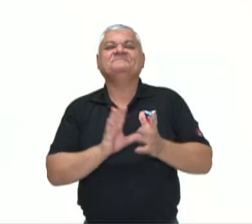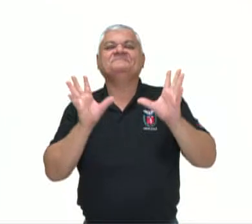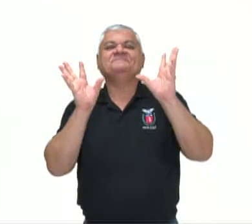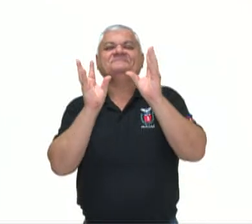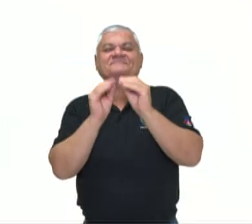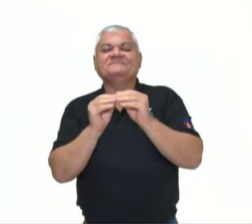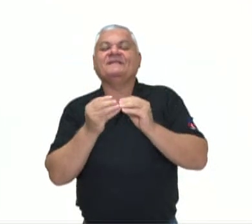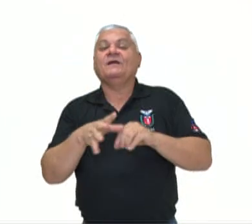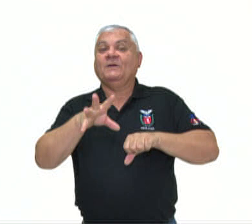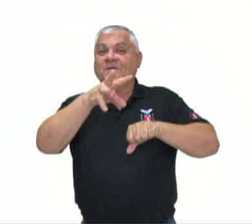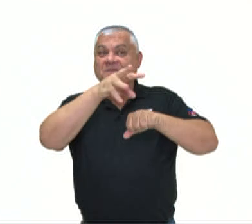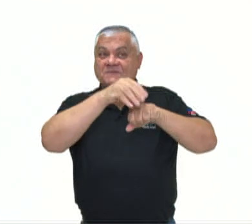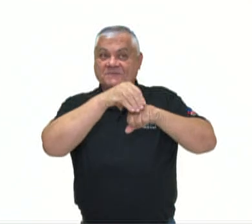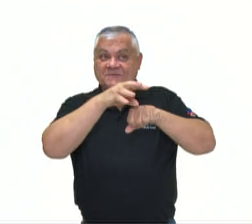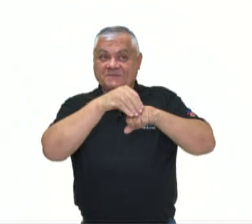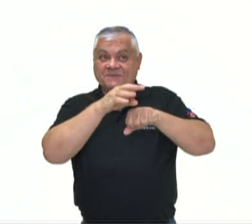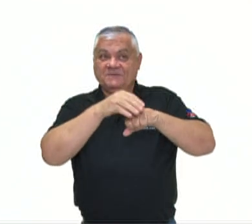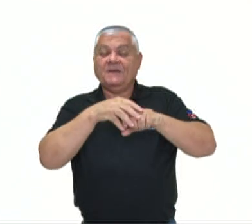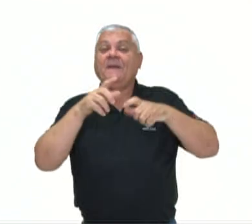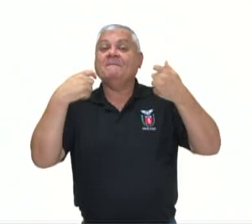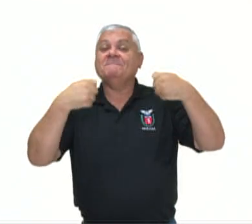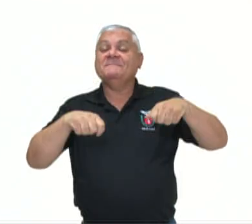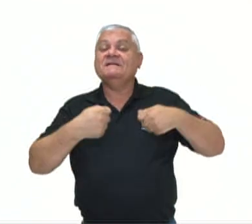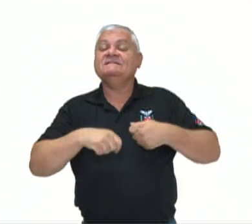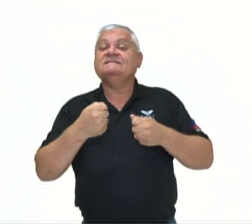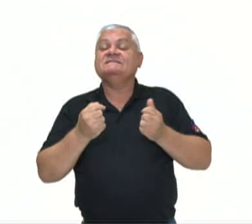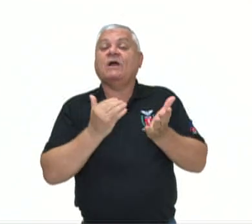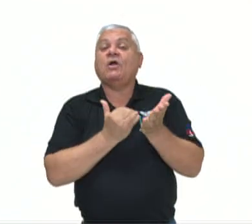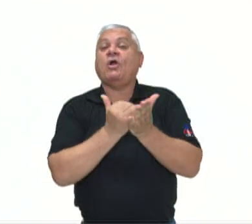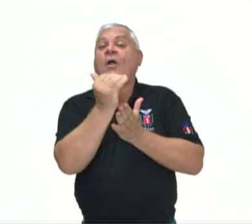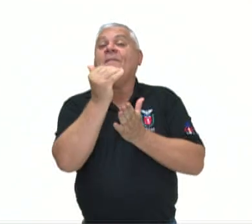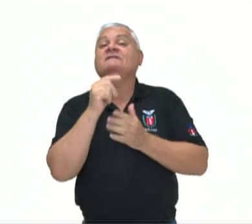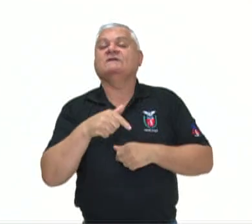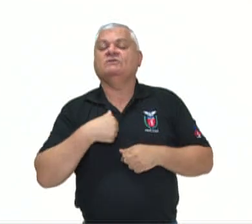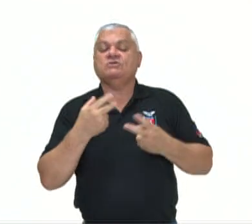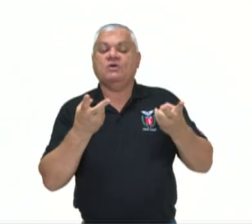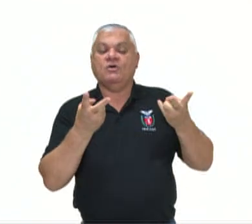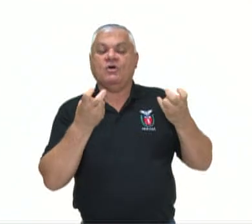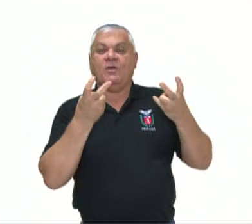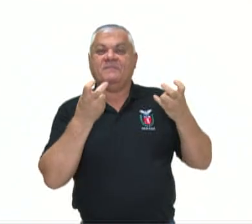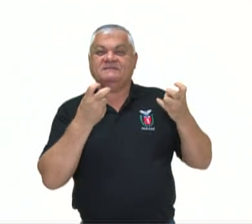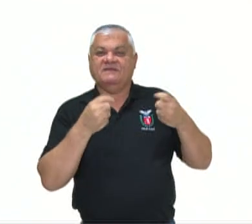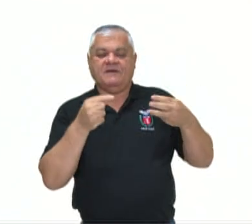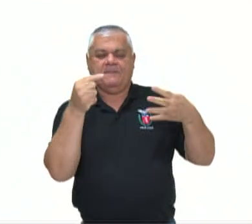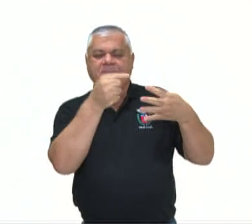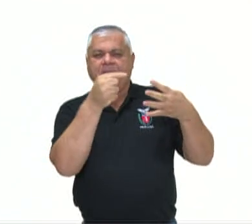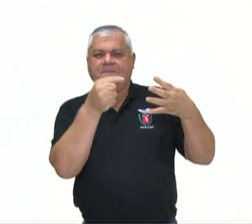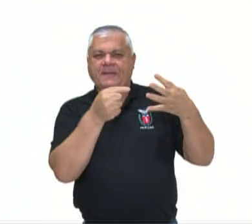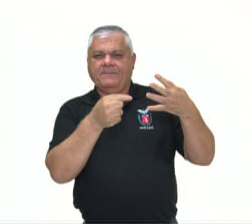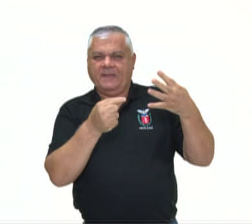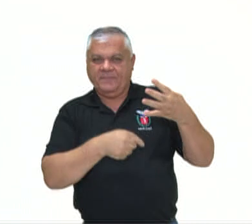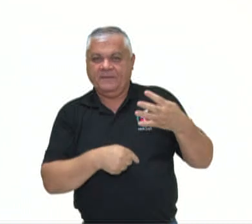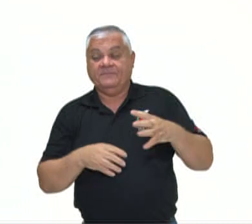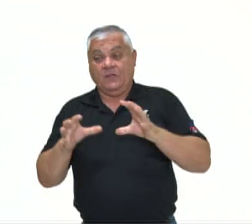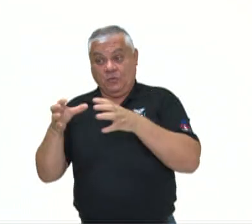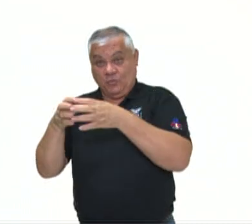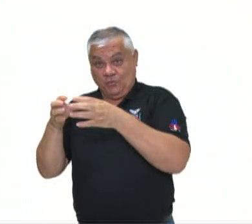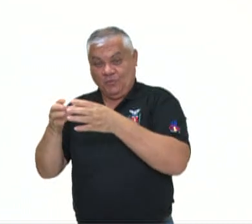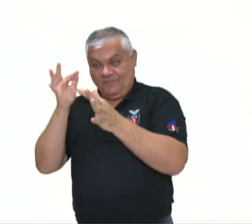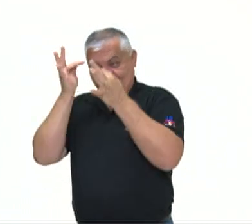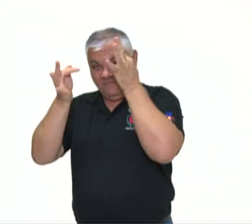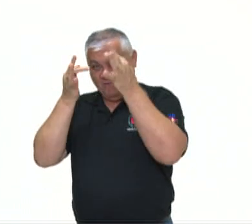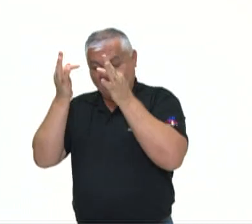então, o conhecimento deve partir da observação dos fatos. De acordo com os filósofos do Círculo de Viena, para